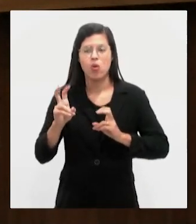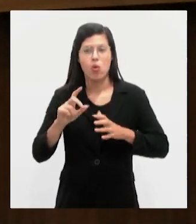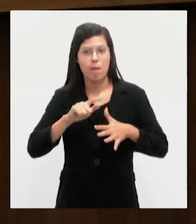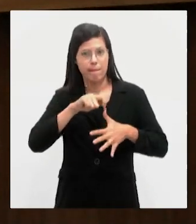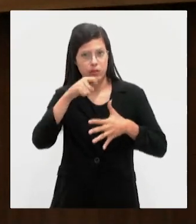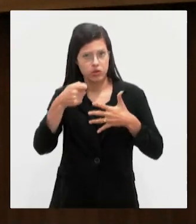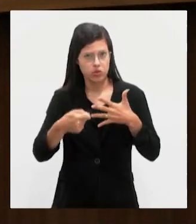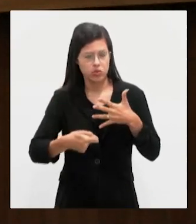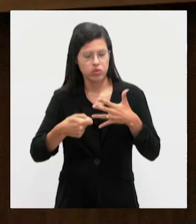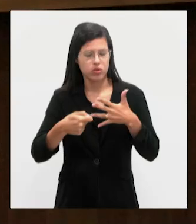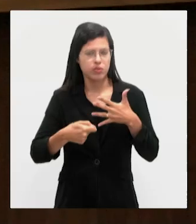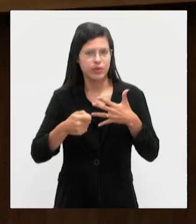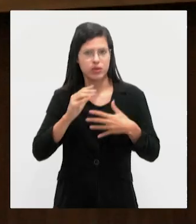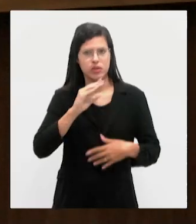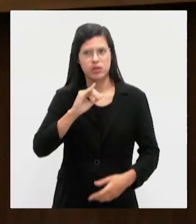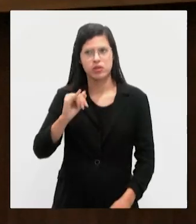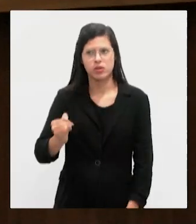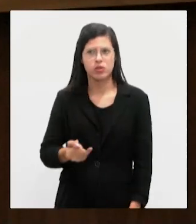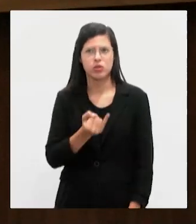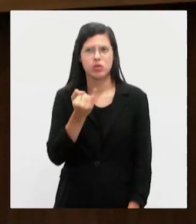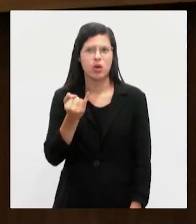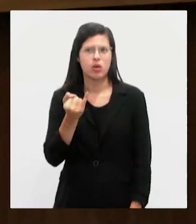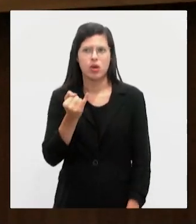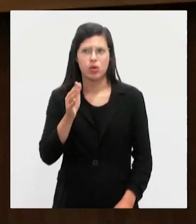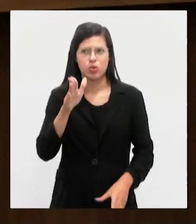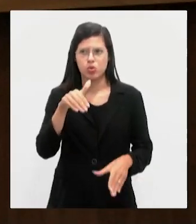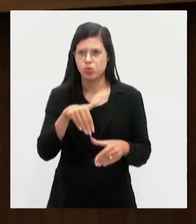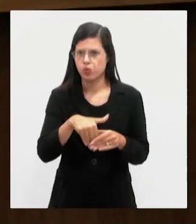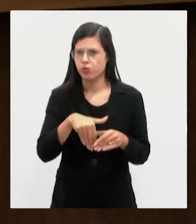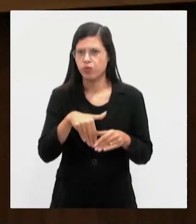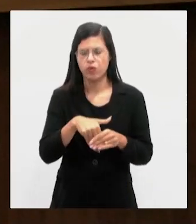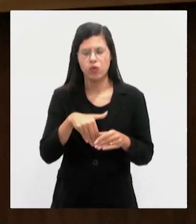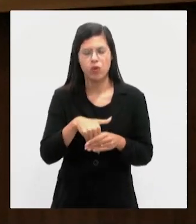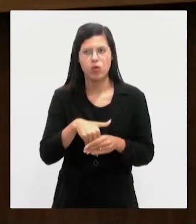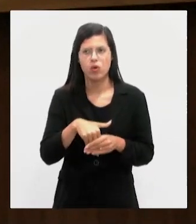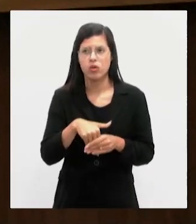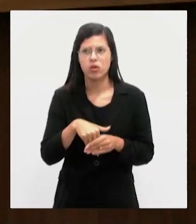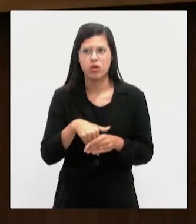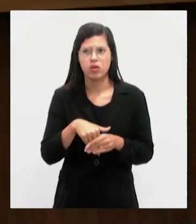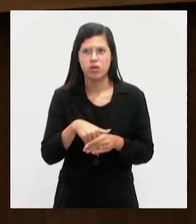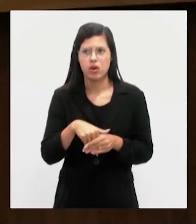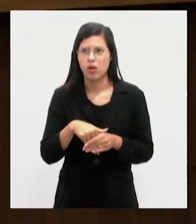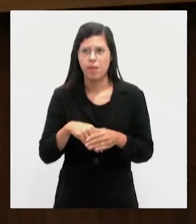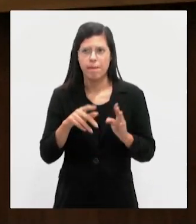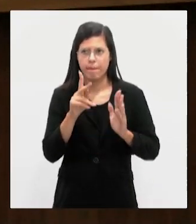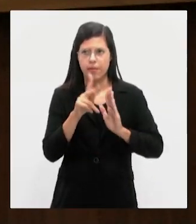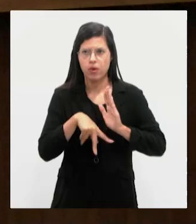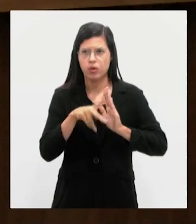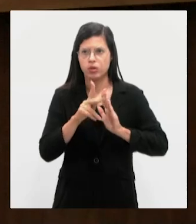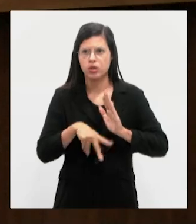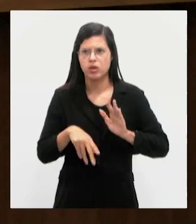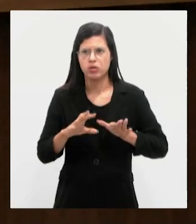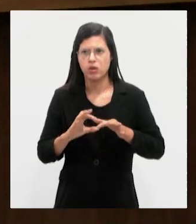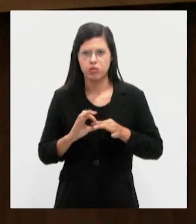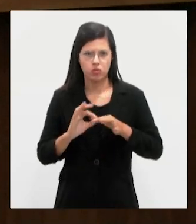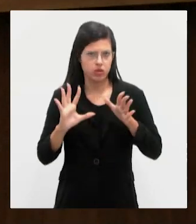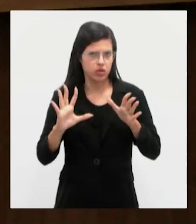jurisprudência na CCJ que a gente não vota mais projeto autorizativo.